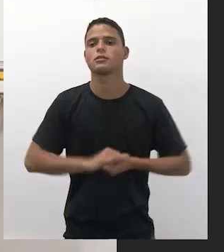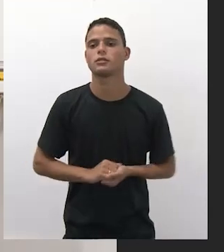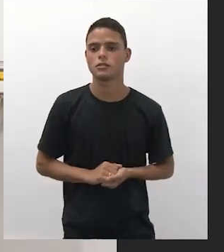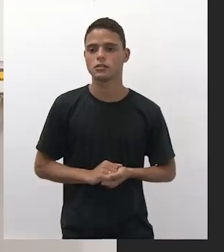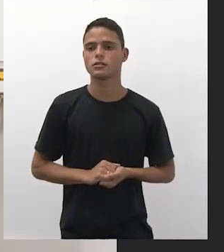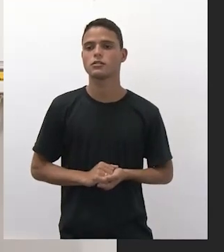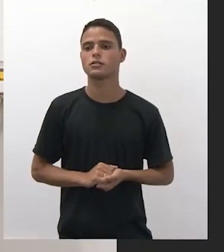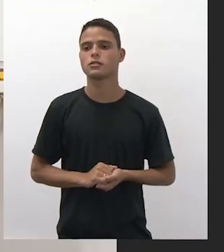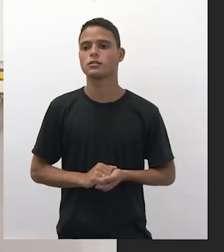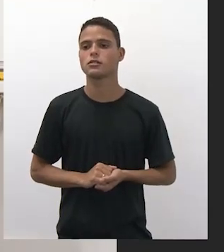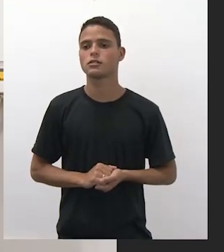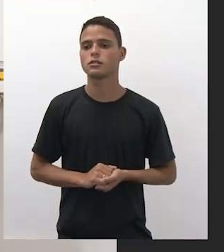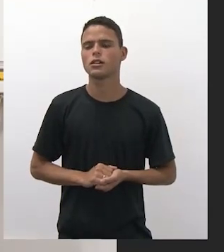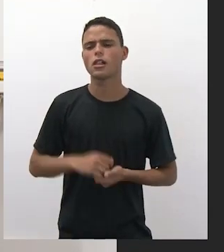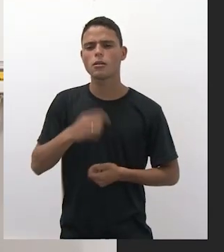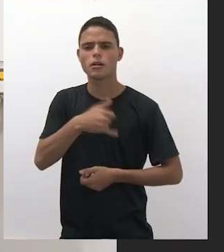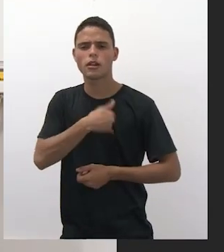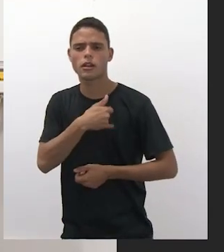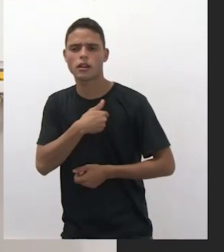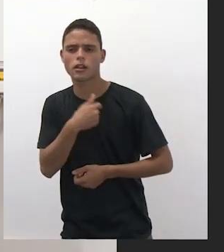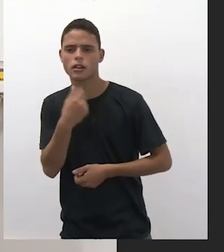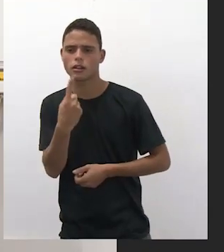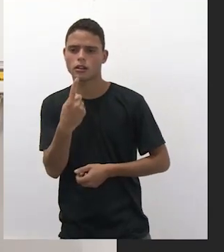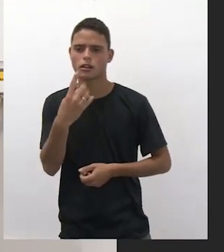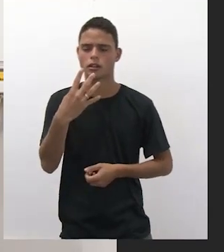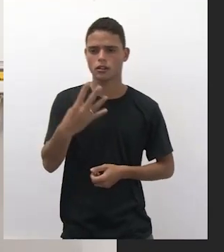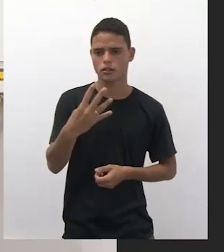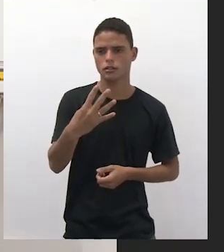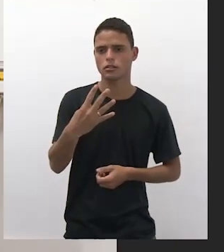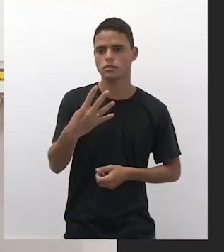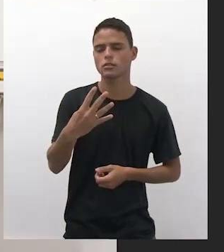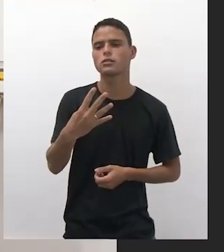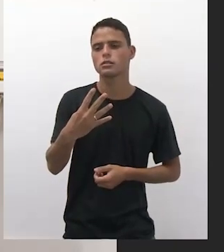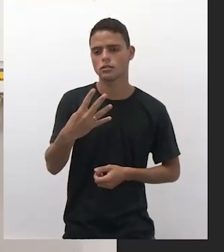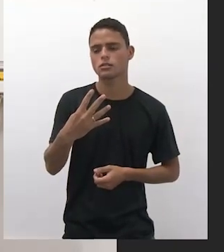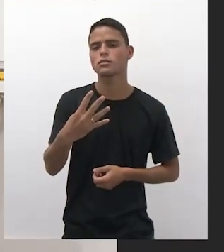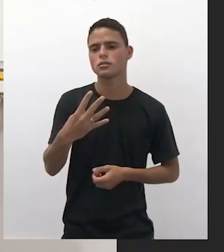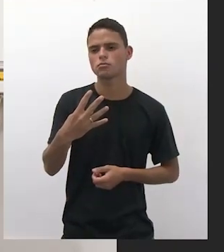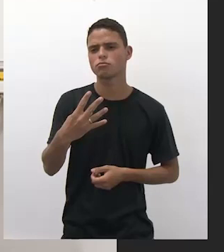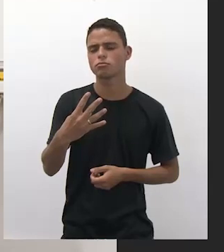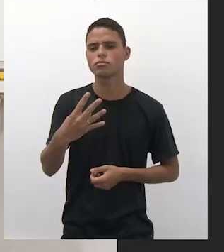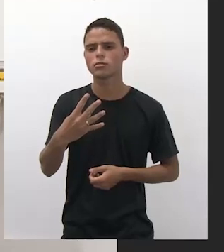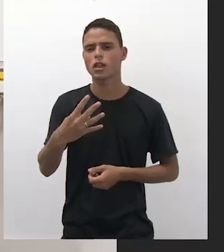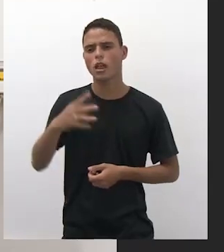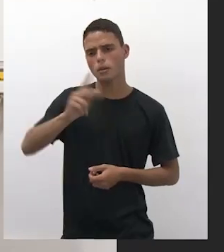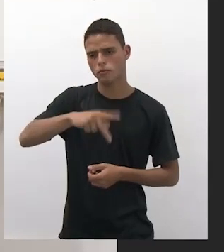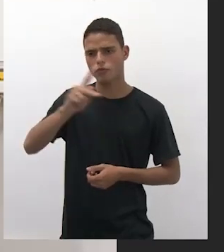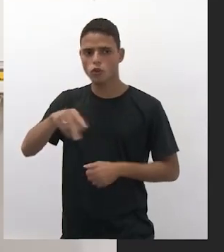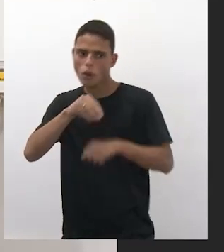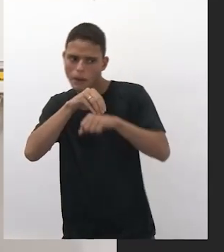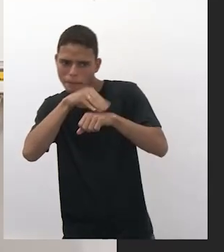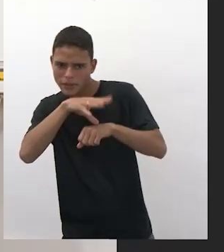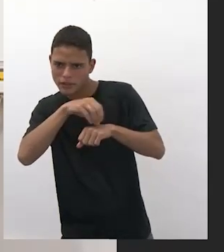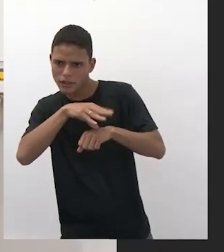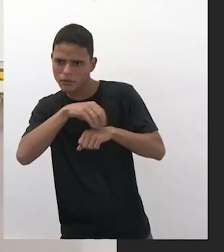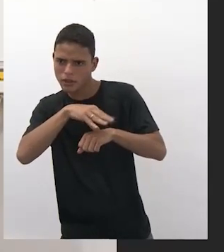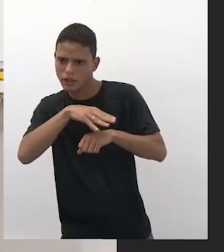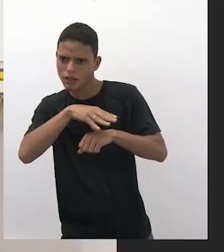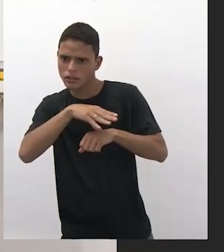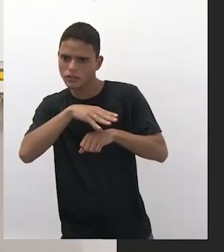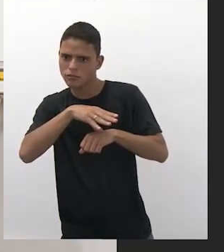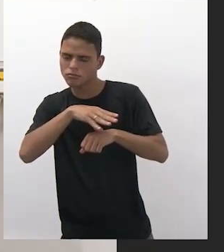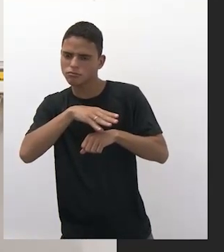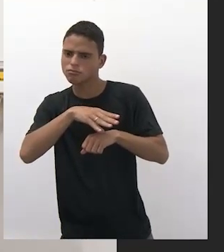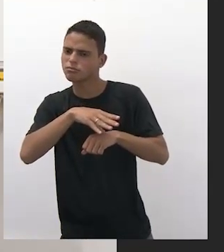13, 14 anos, eu não esperava o professor me indicar livro, não, tá? Eu ia